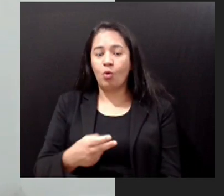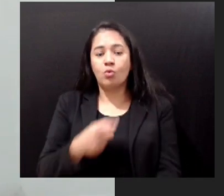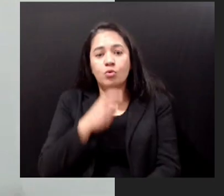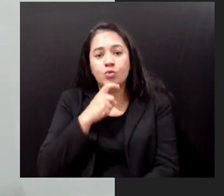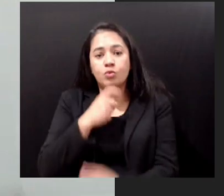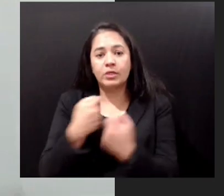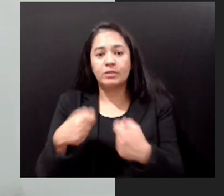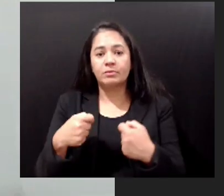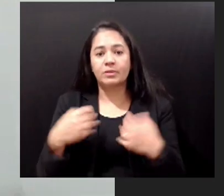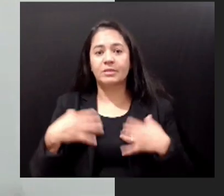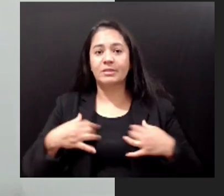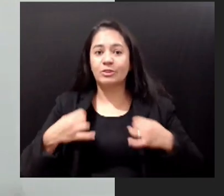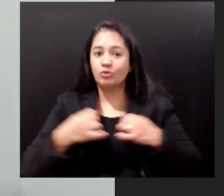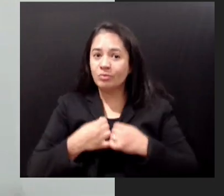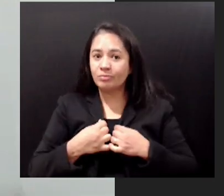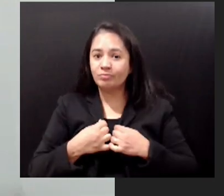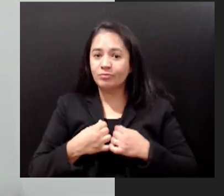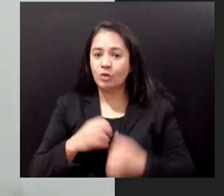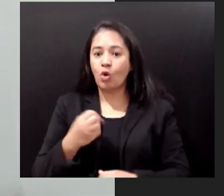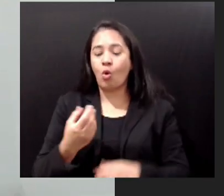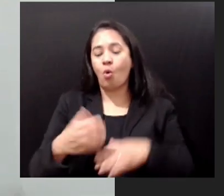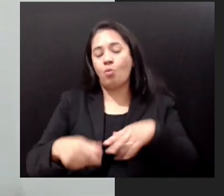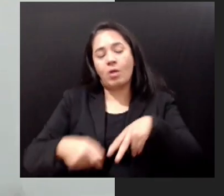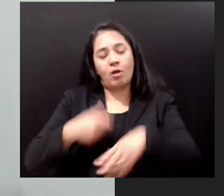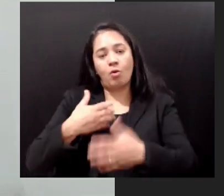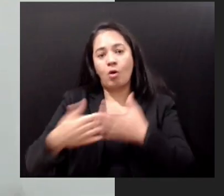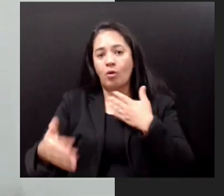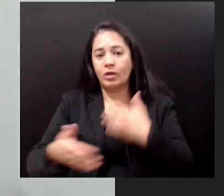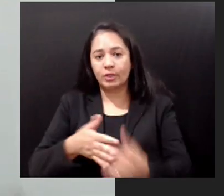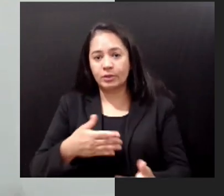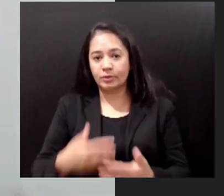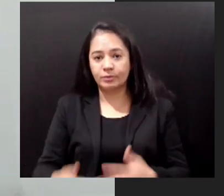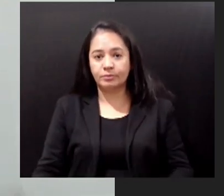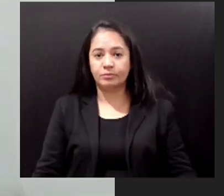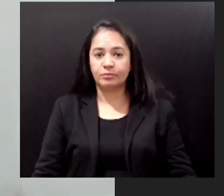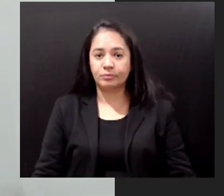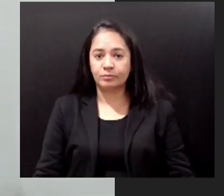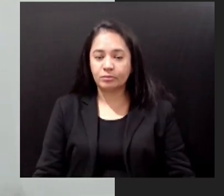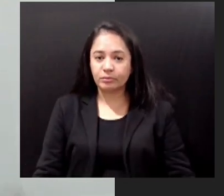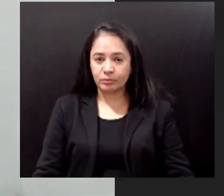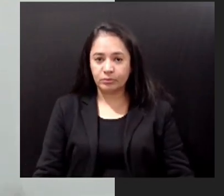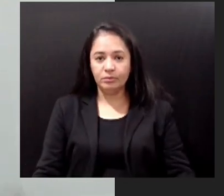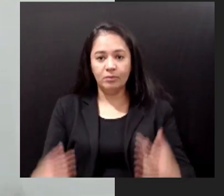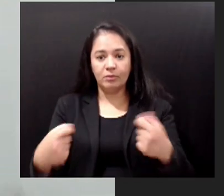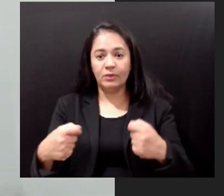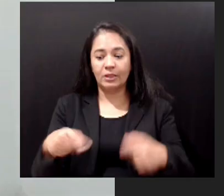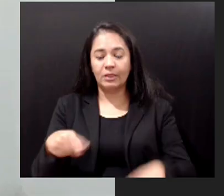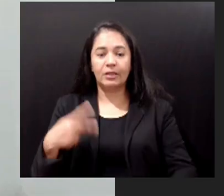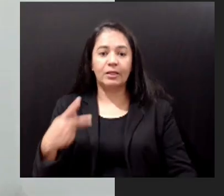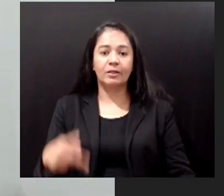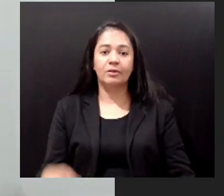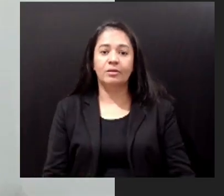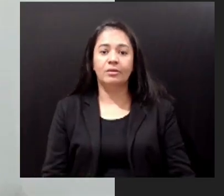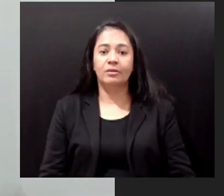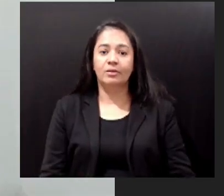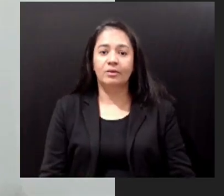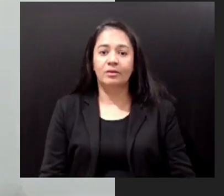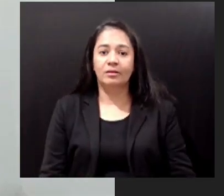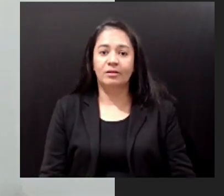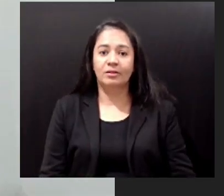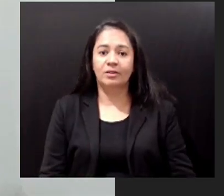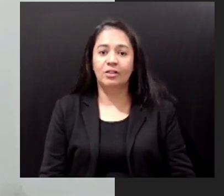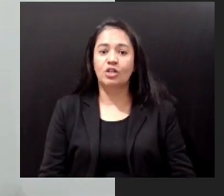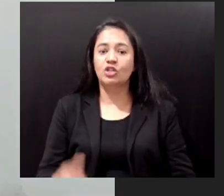uma blusa ou de uma calça, ou seja lá daquela necessidade que ela tiver, não vai bastar a mãe dizer,